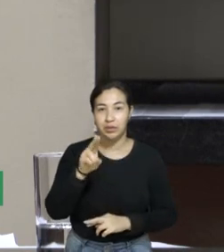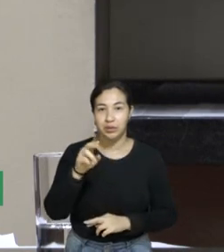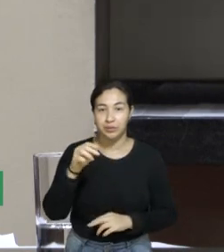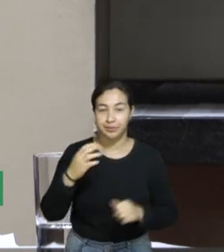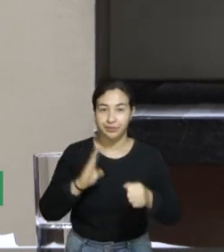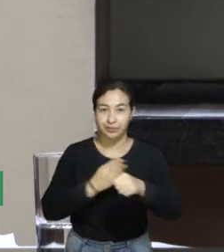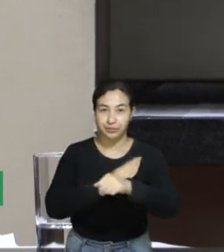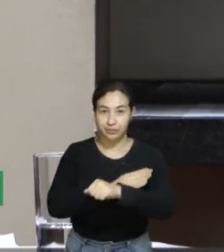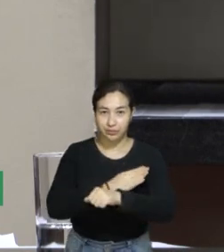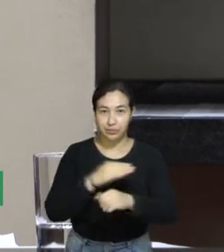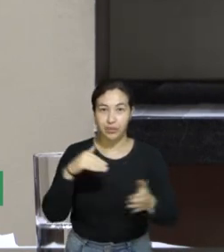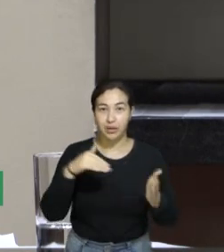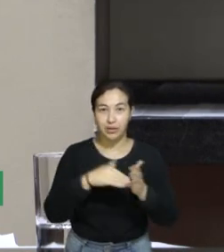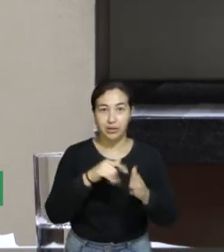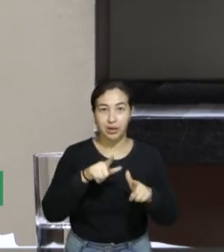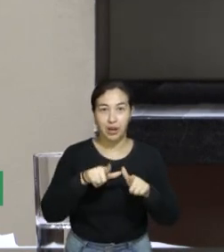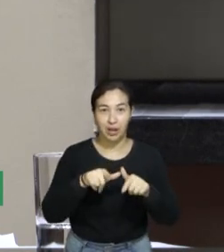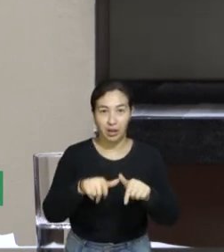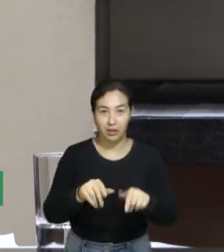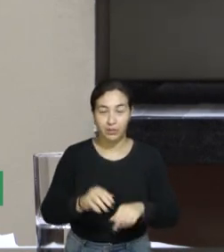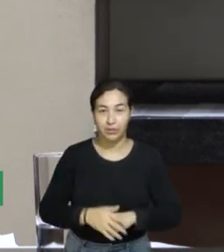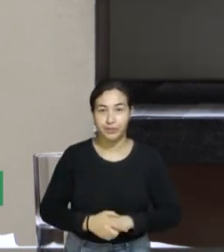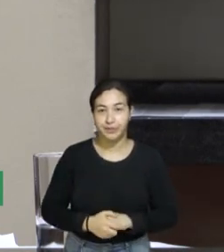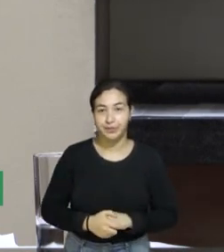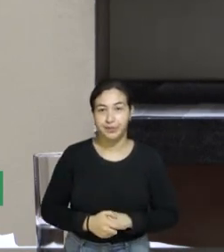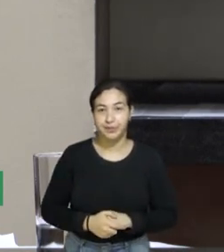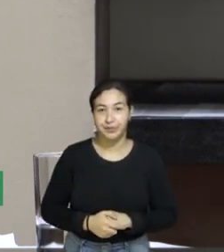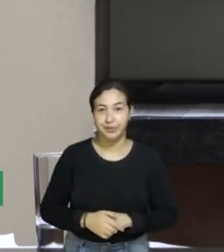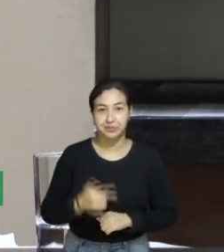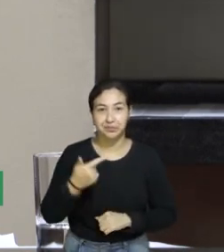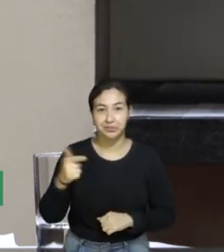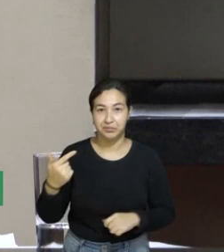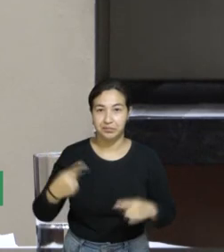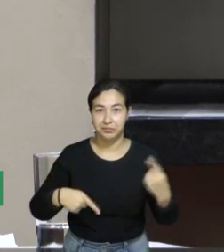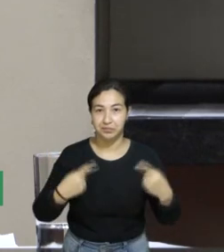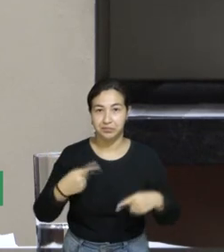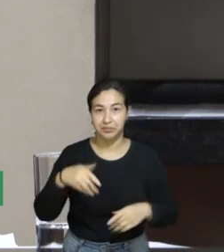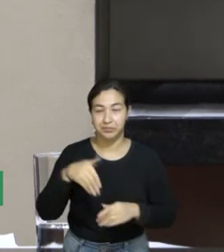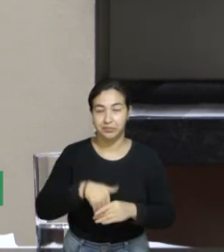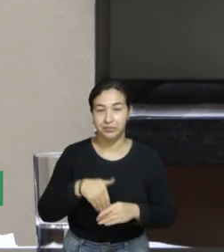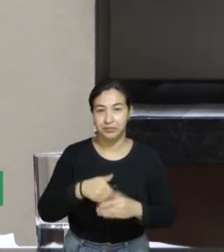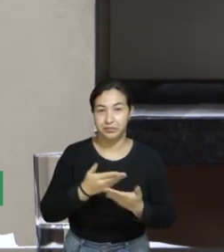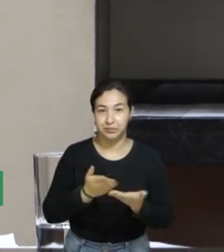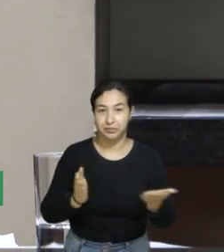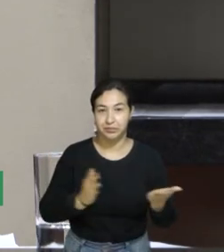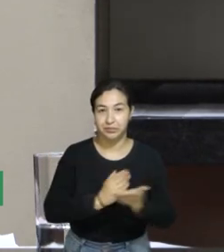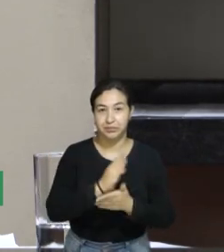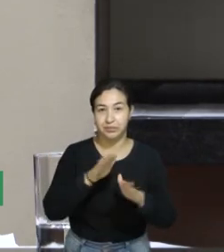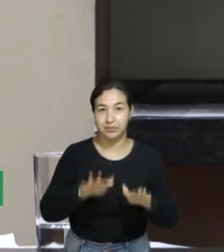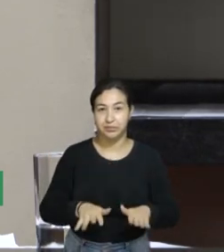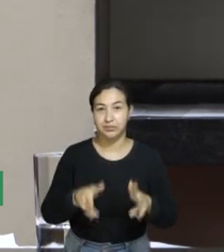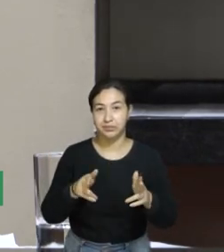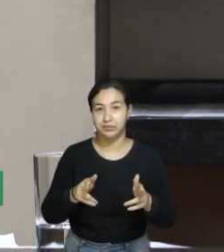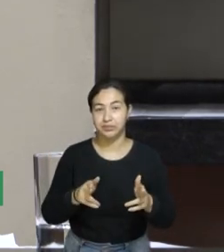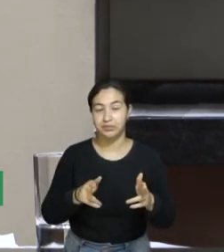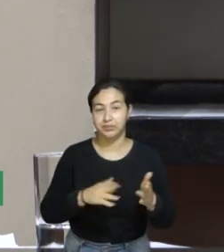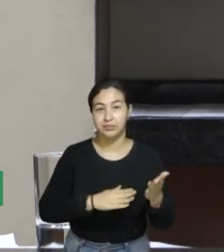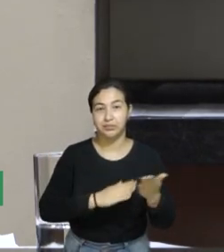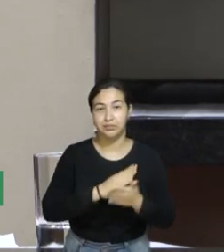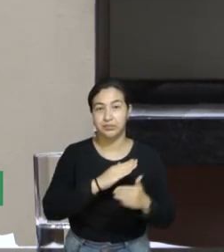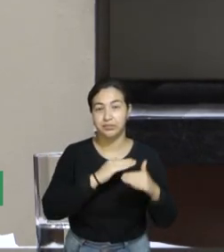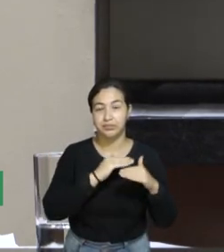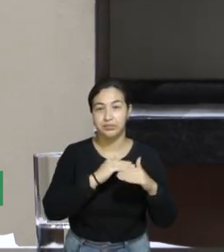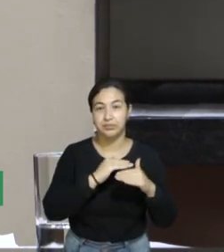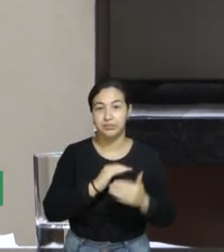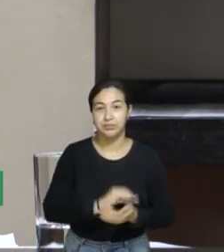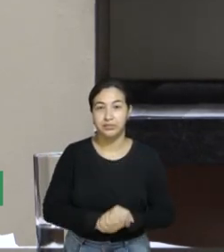ao município de Laguna. É em discussão. Não havendo quem queira discutir, é em votação. Deputados que aprovam, permaneçam como se encontram. Aprovado